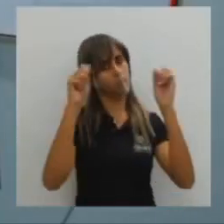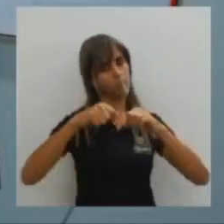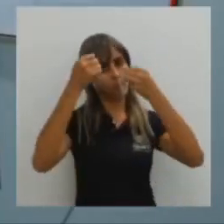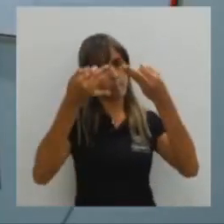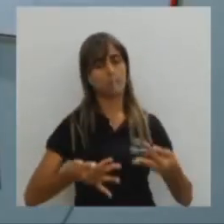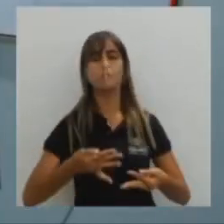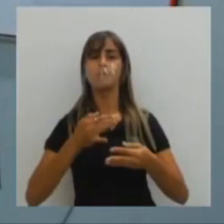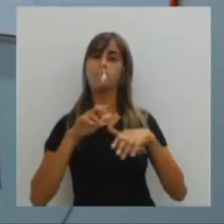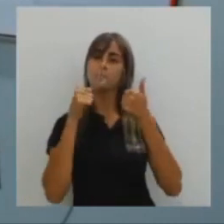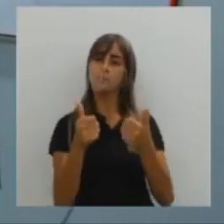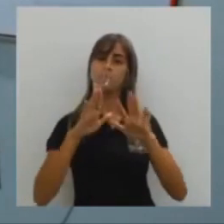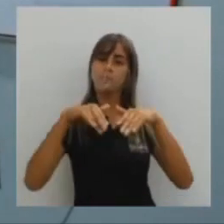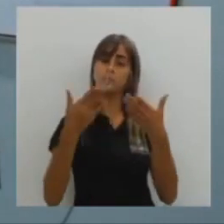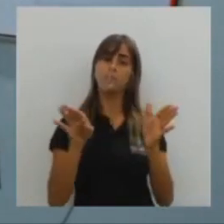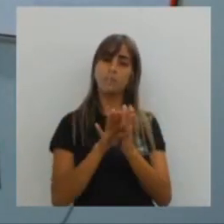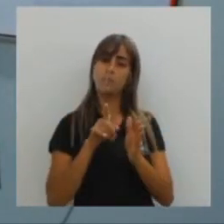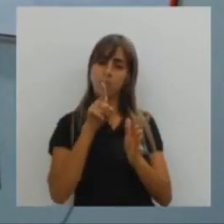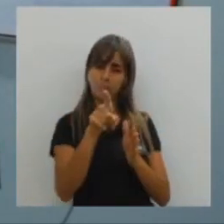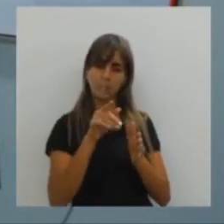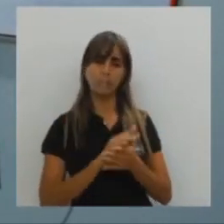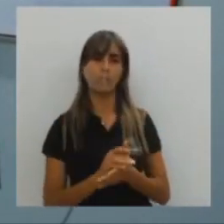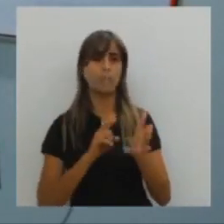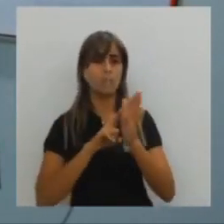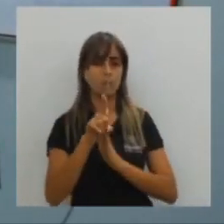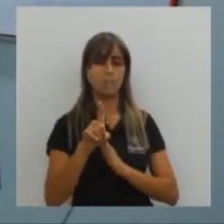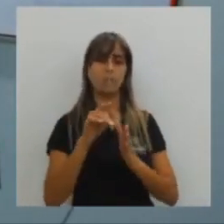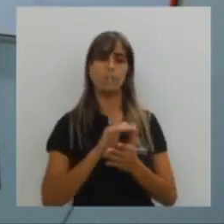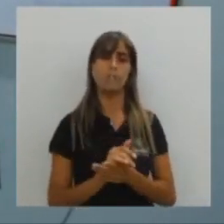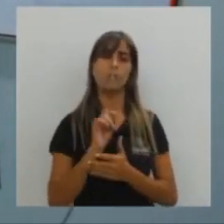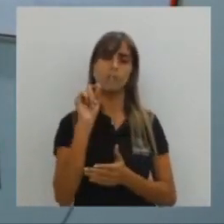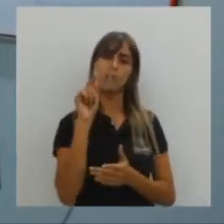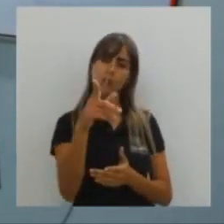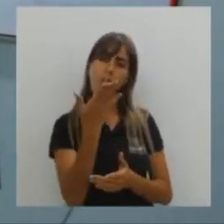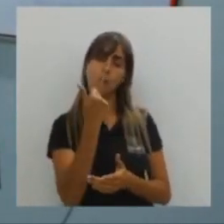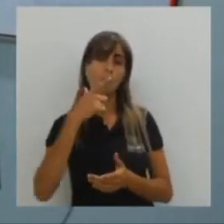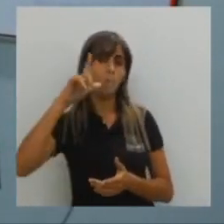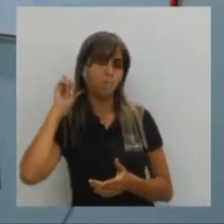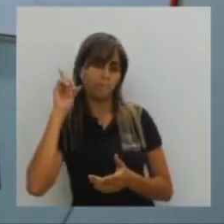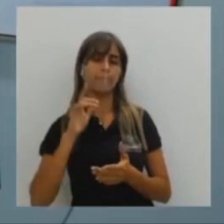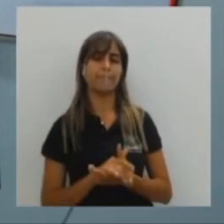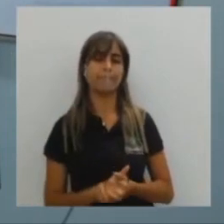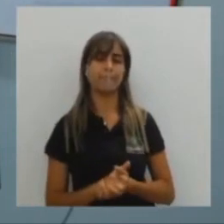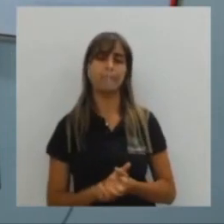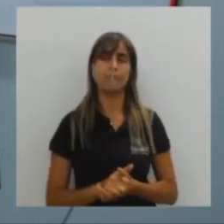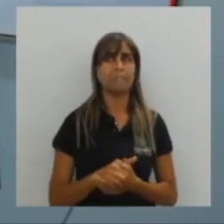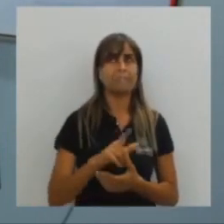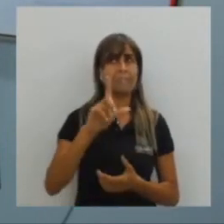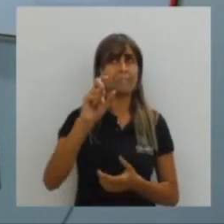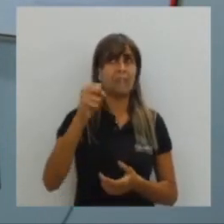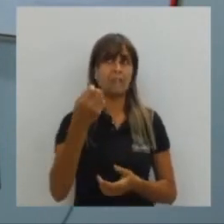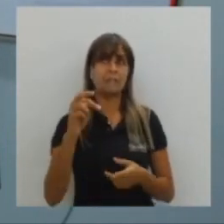pouco melhor. Quando eu chego para você e pergunto, ó, o que é que você comeu ontem? Lasanha